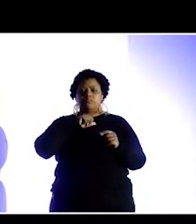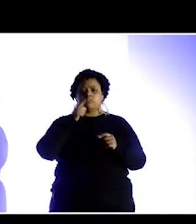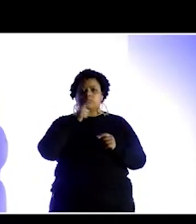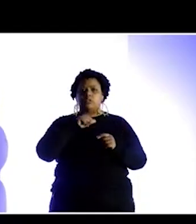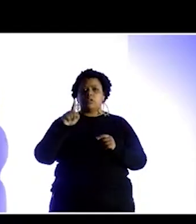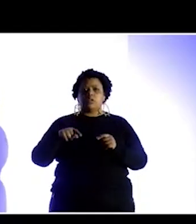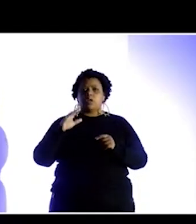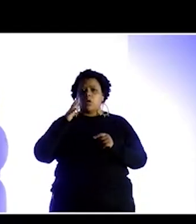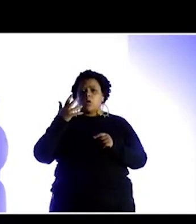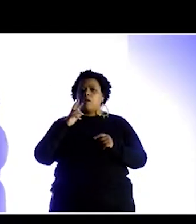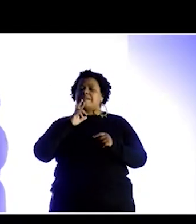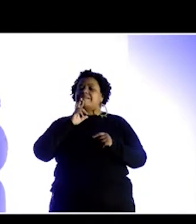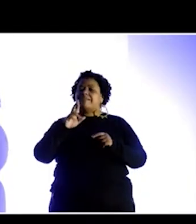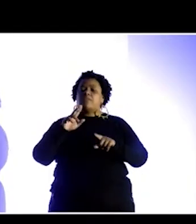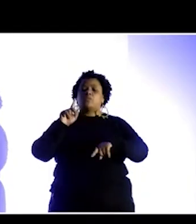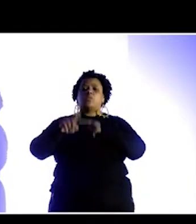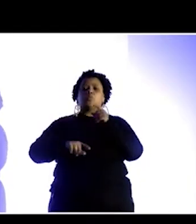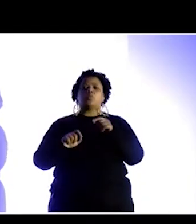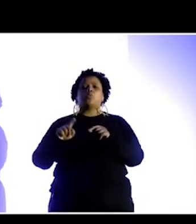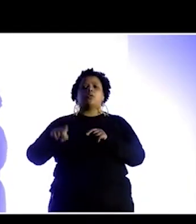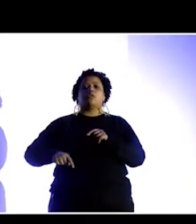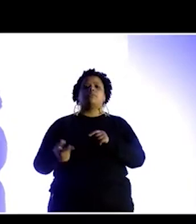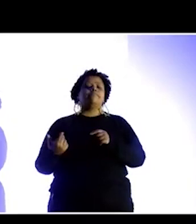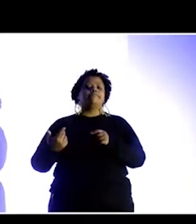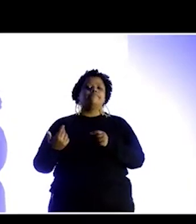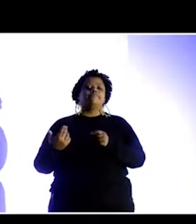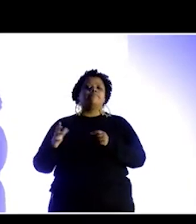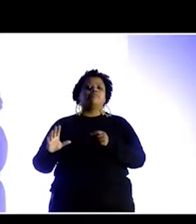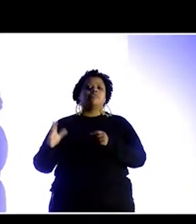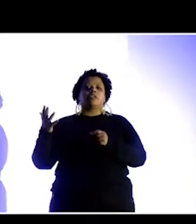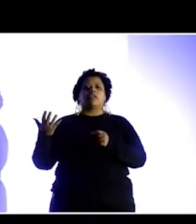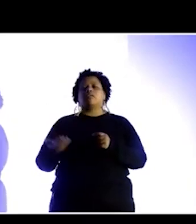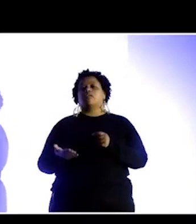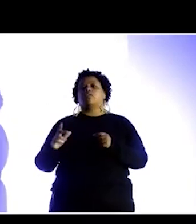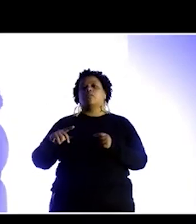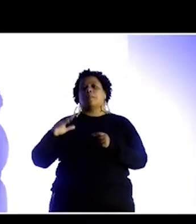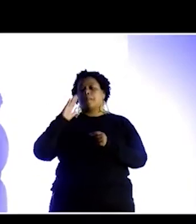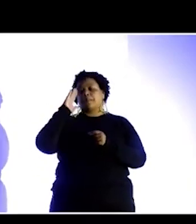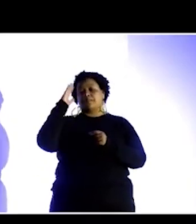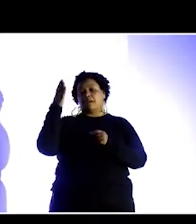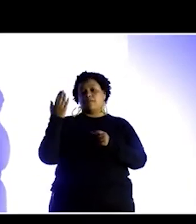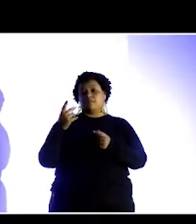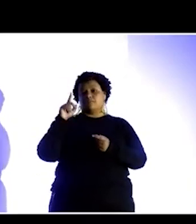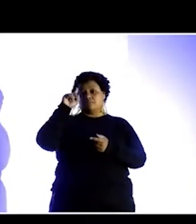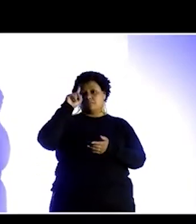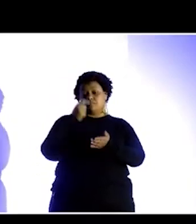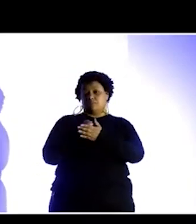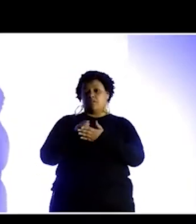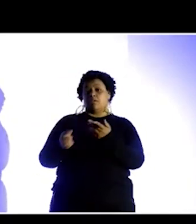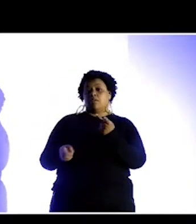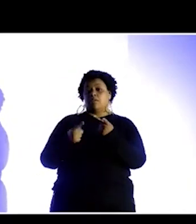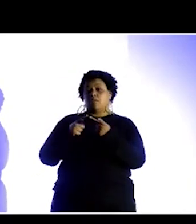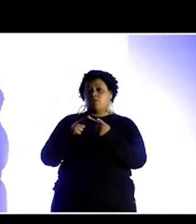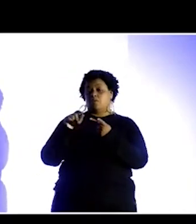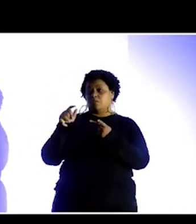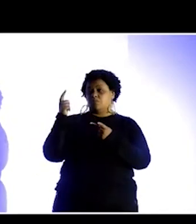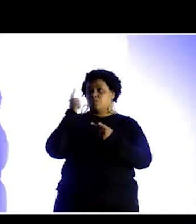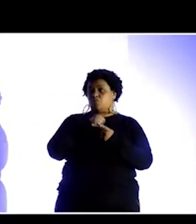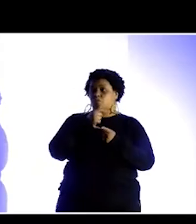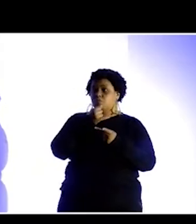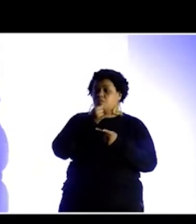são alimentados, né, por cenários que informam, principalmente aos decisores, aí eu estou falando aqui de chefes de Estado, ministros,